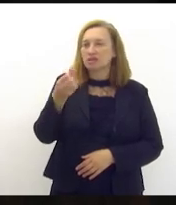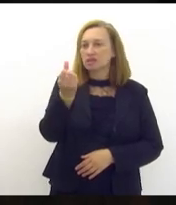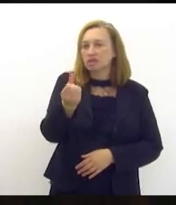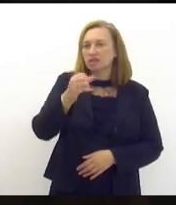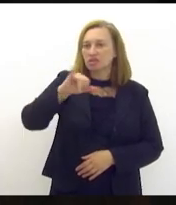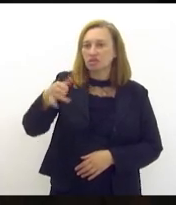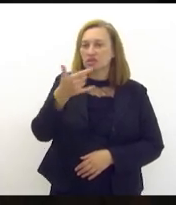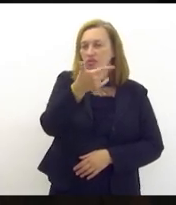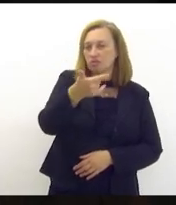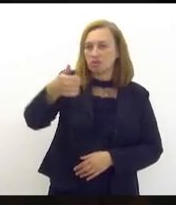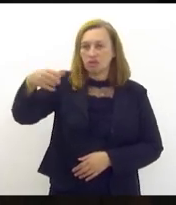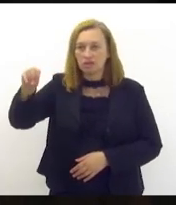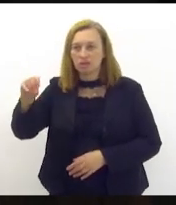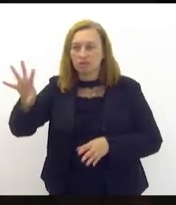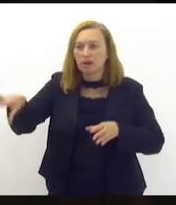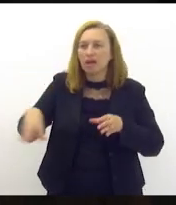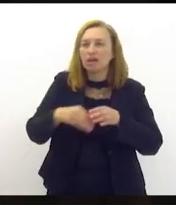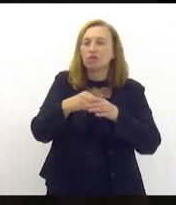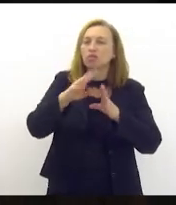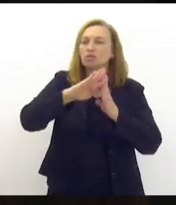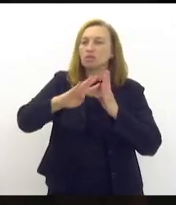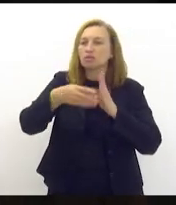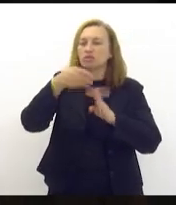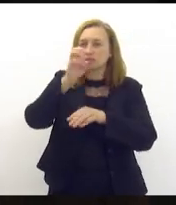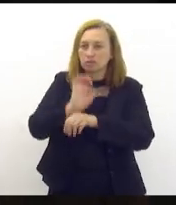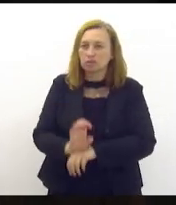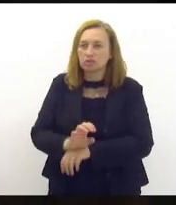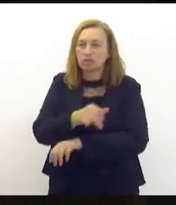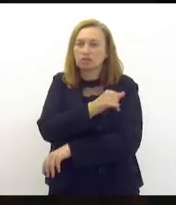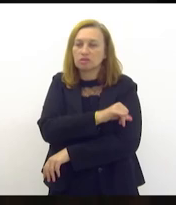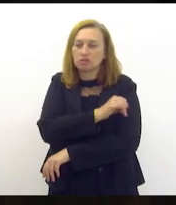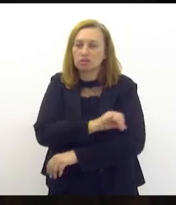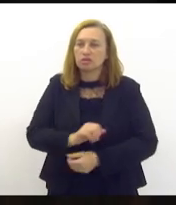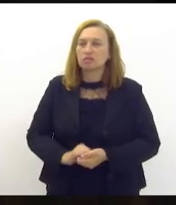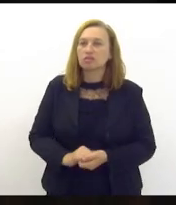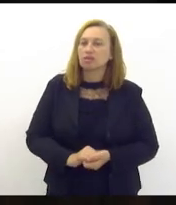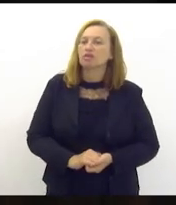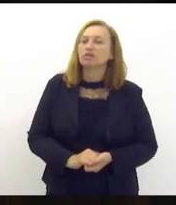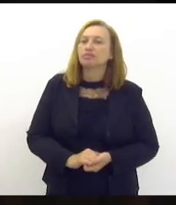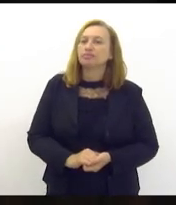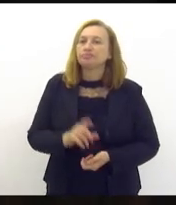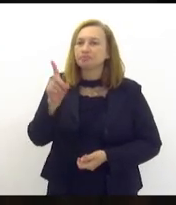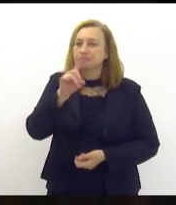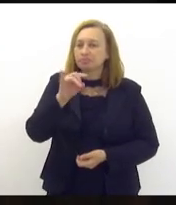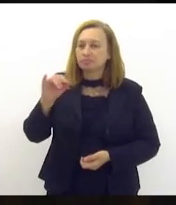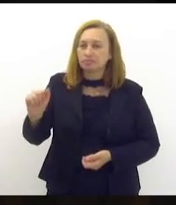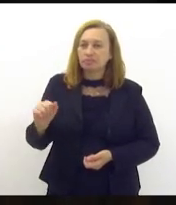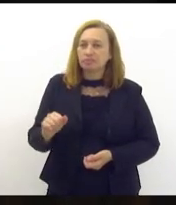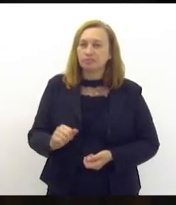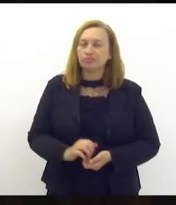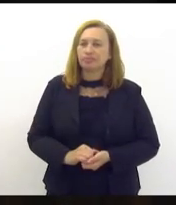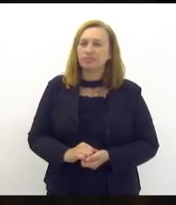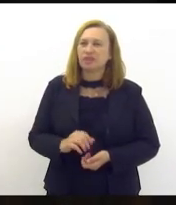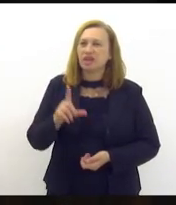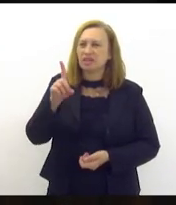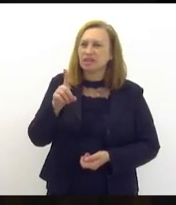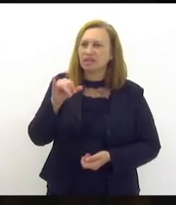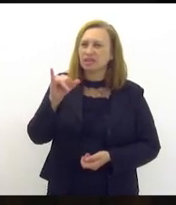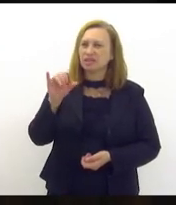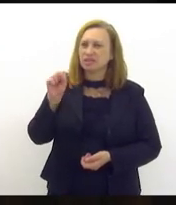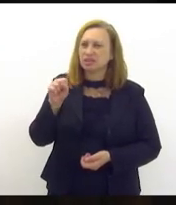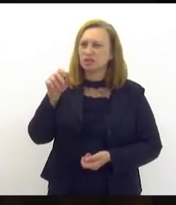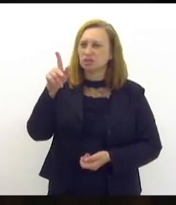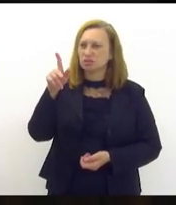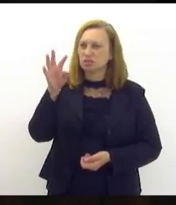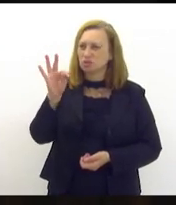de 2010, para incluir no calendário oficial do Rio de Janeiro o dia da distonia. Em